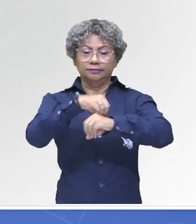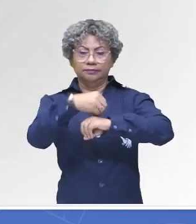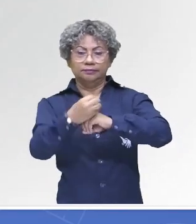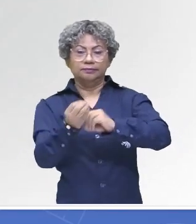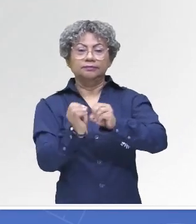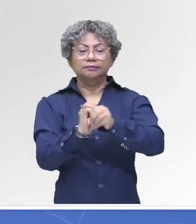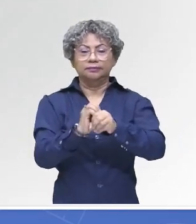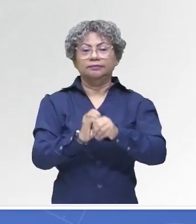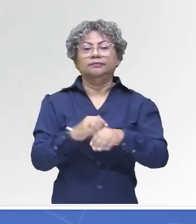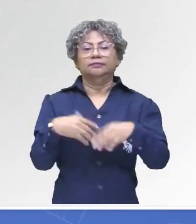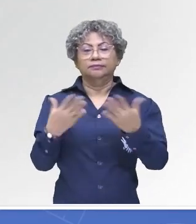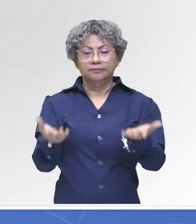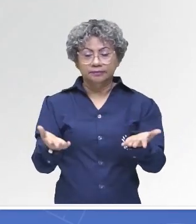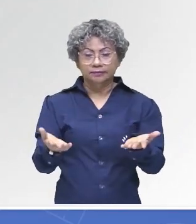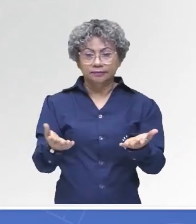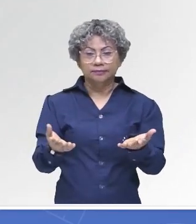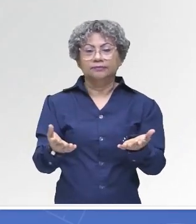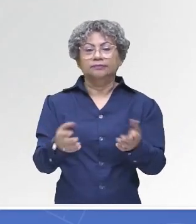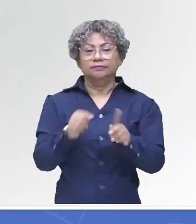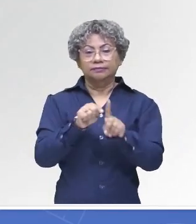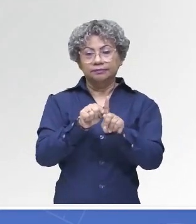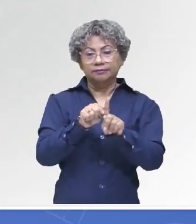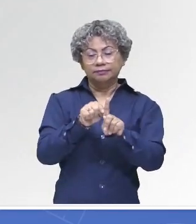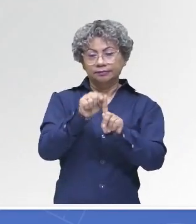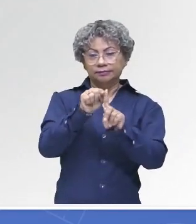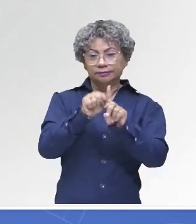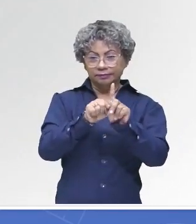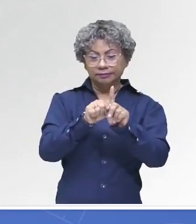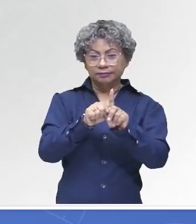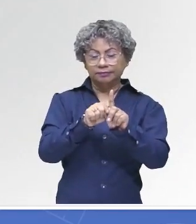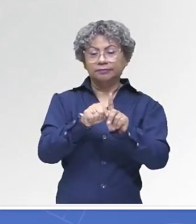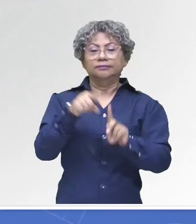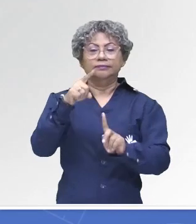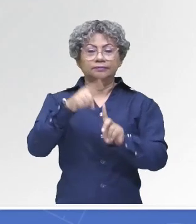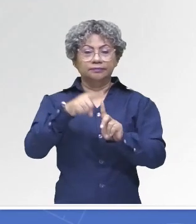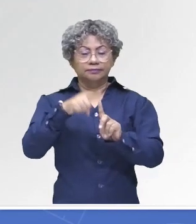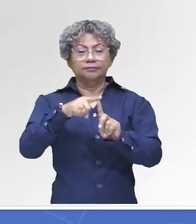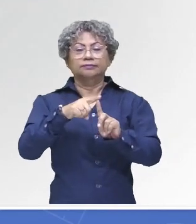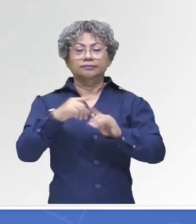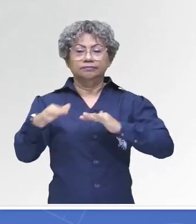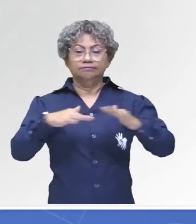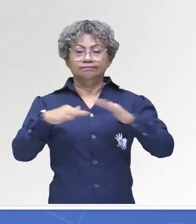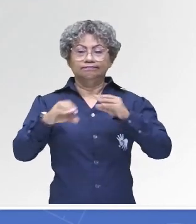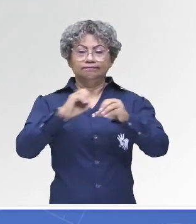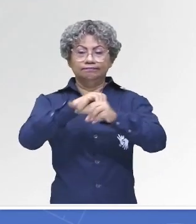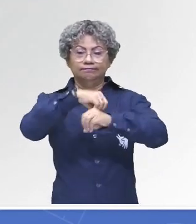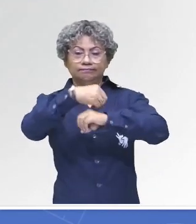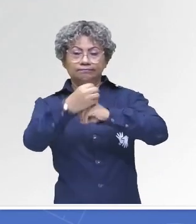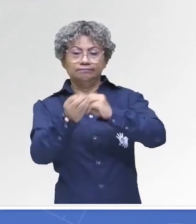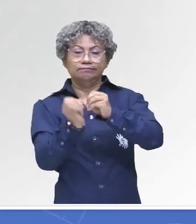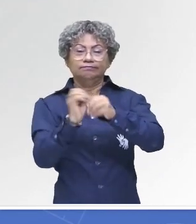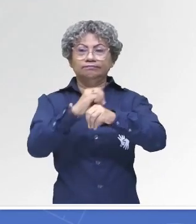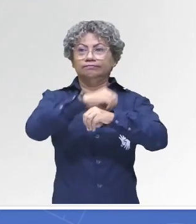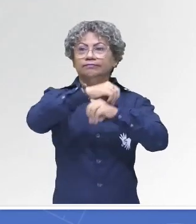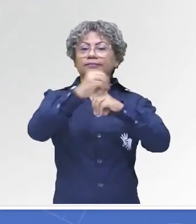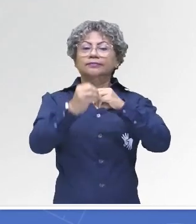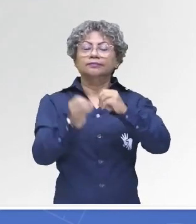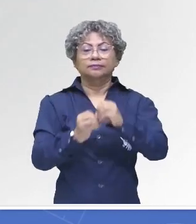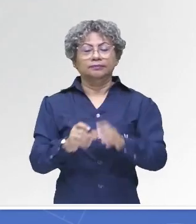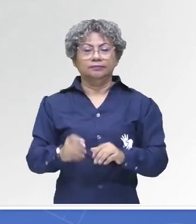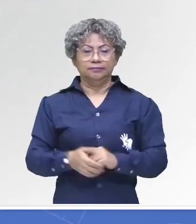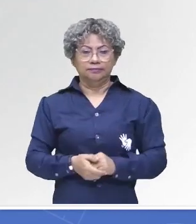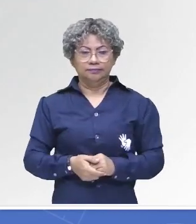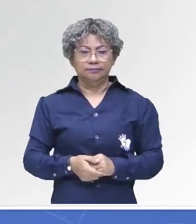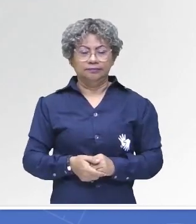Então, temperatura, de maneira simples, é o grau de agitação das moléculas. Quando você traz para outros conceitos de